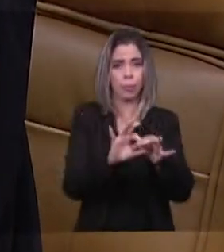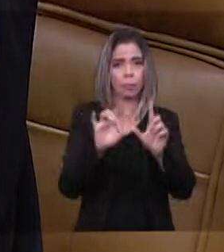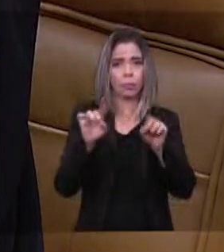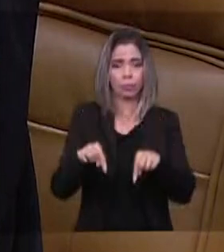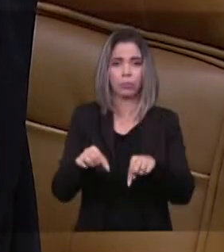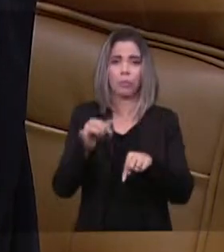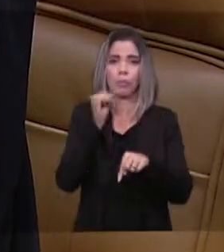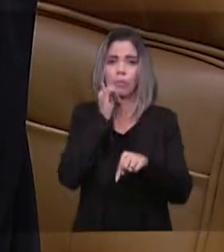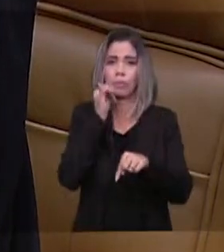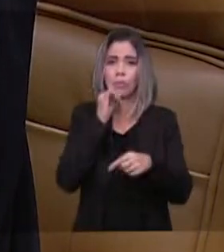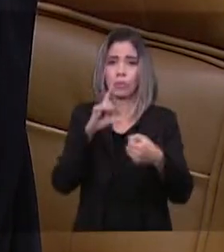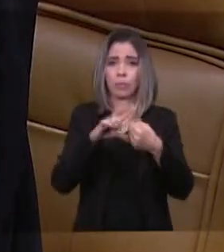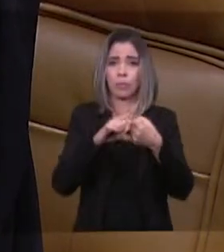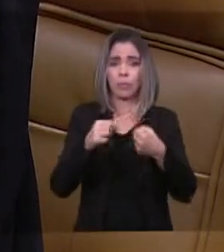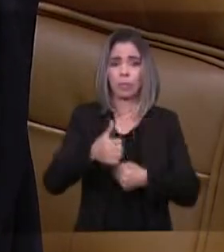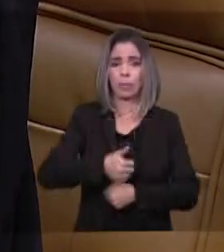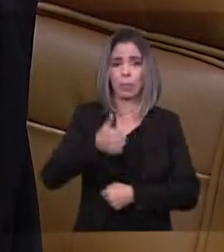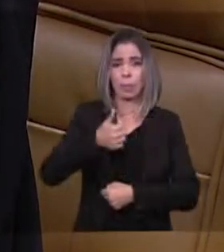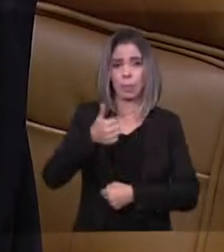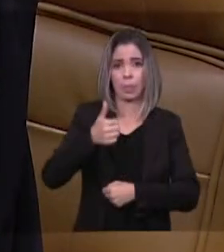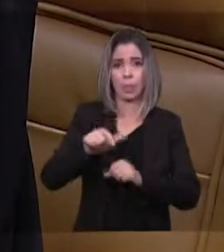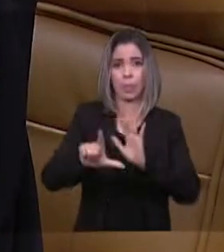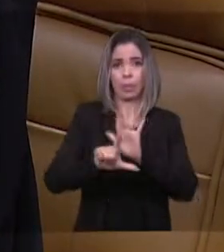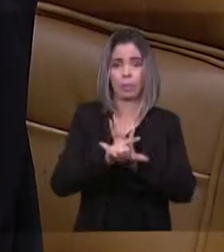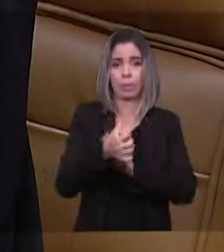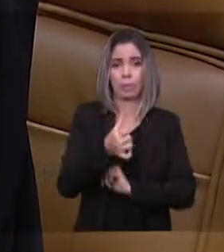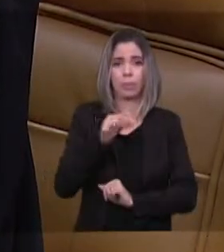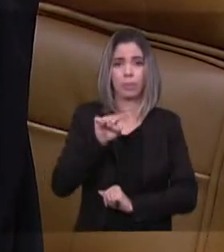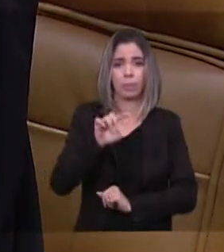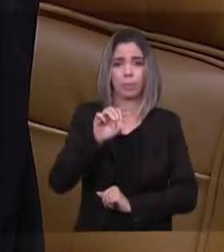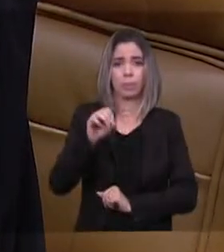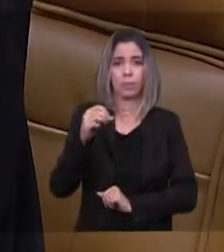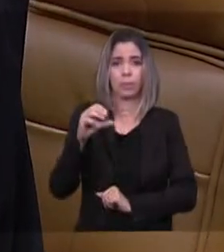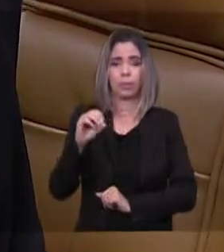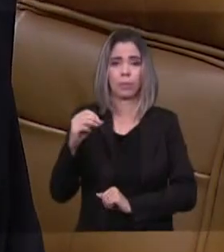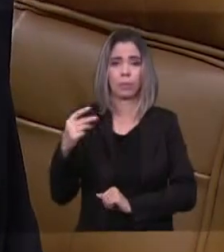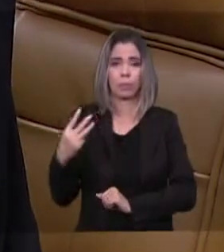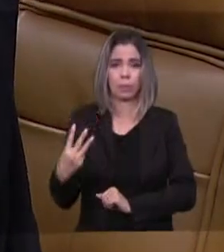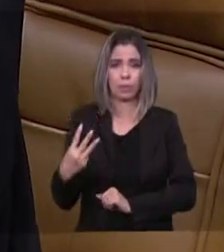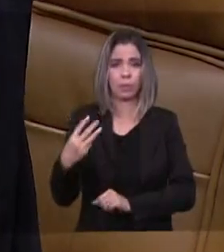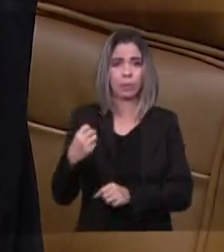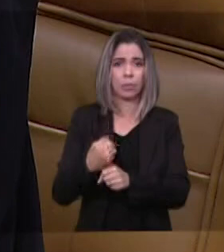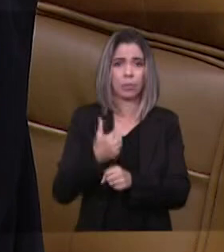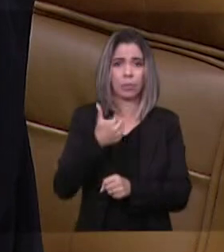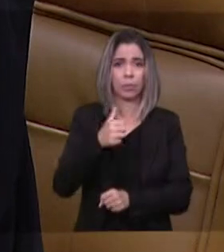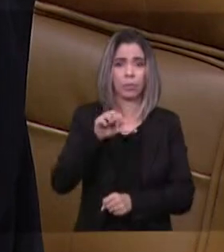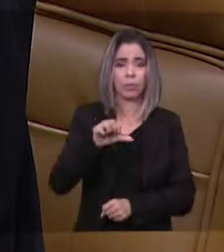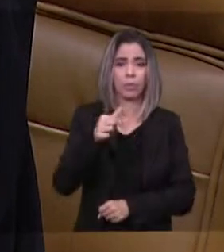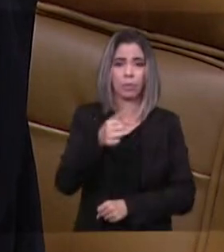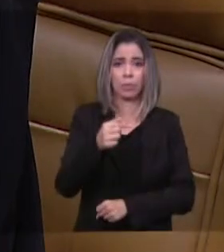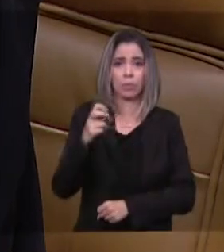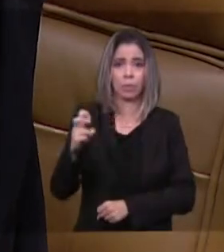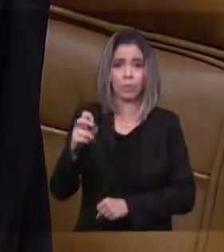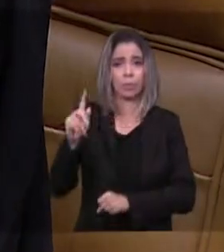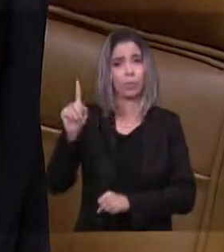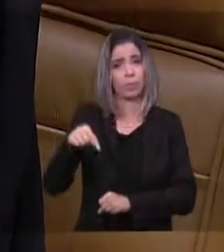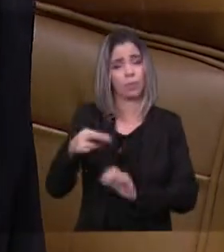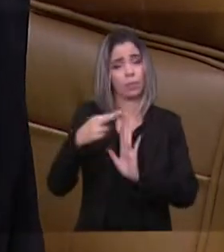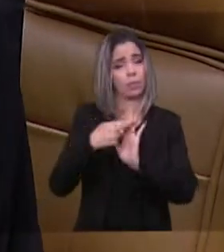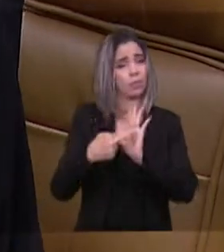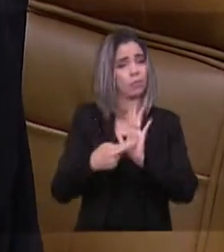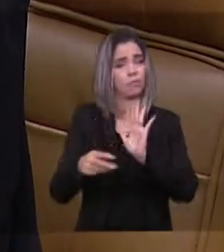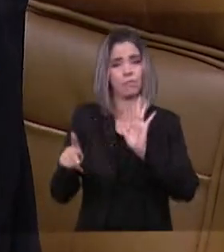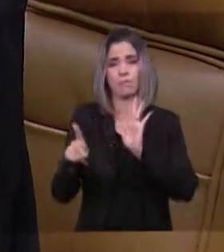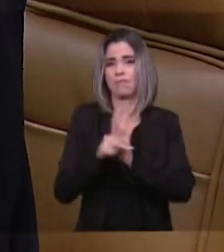exemplo a redação do artigo 1º da Lei 6.003, de 1975, que é o Estatuto do Índio.